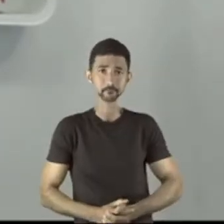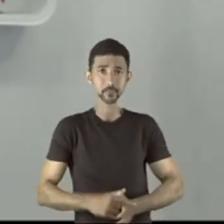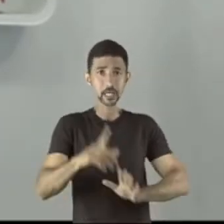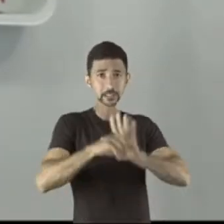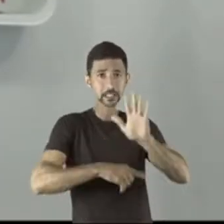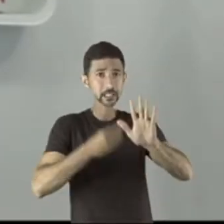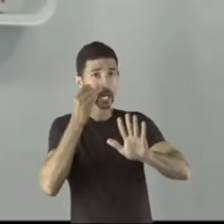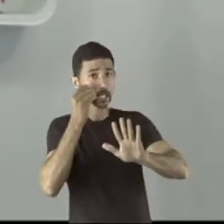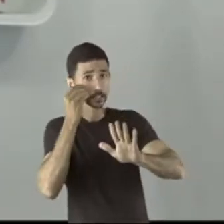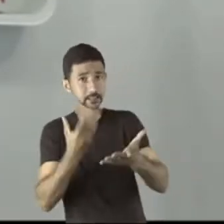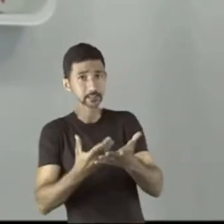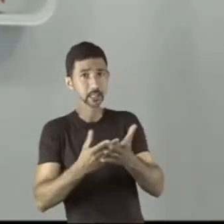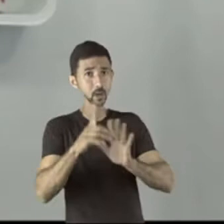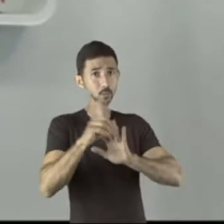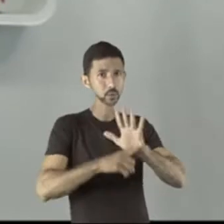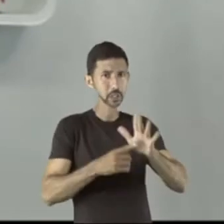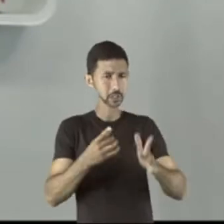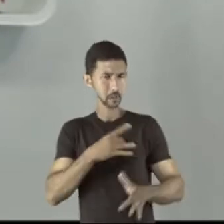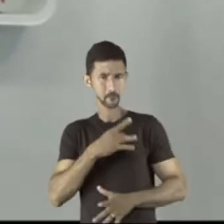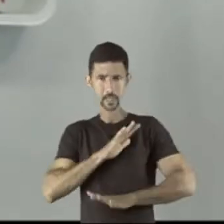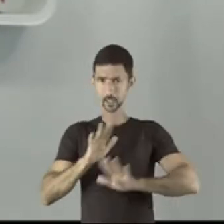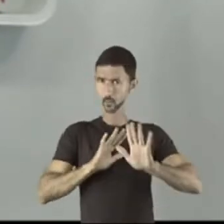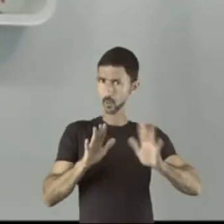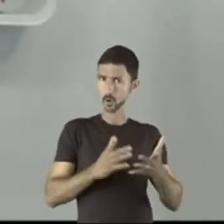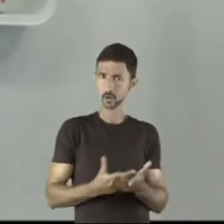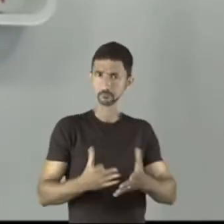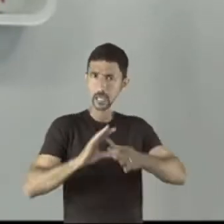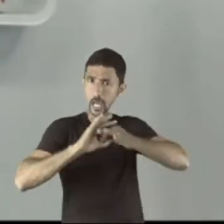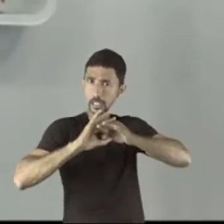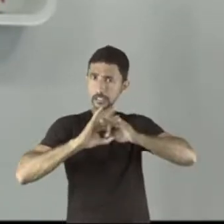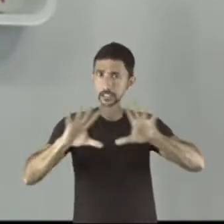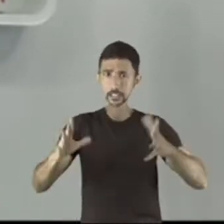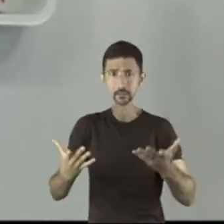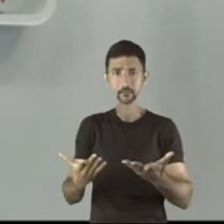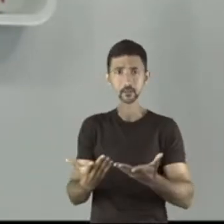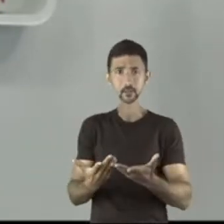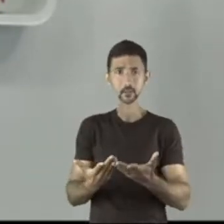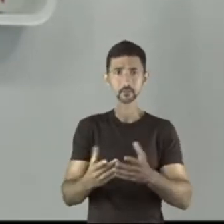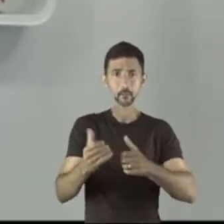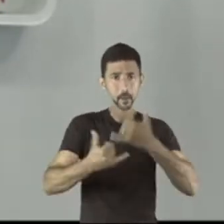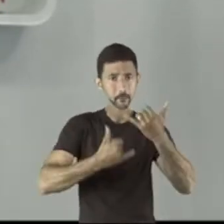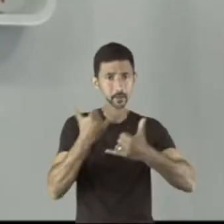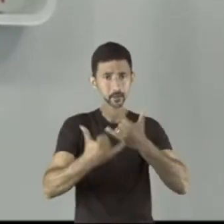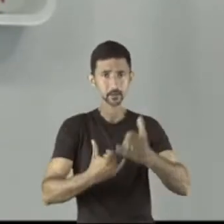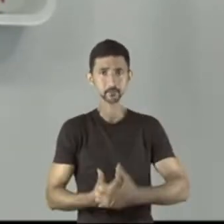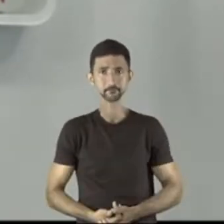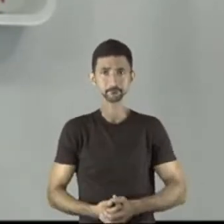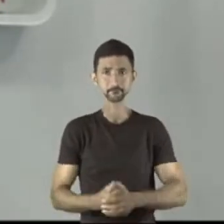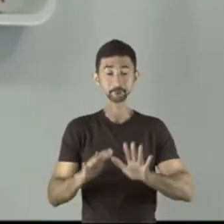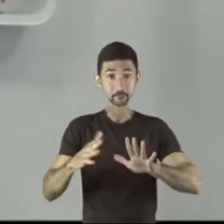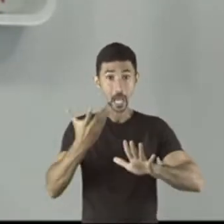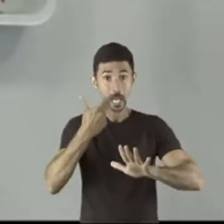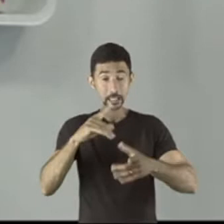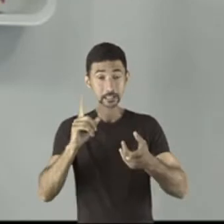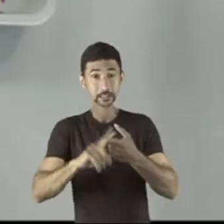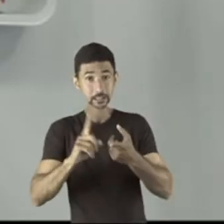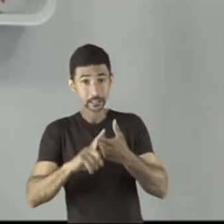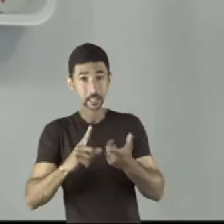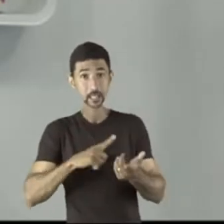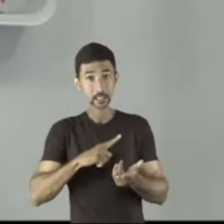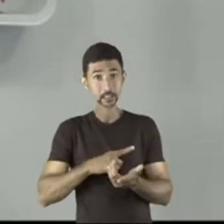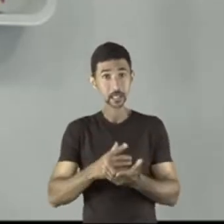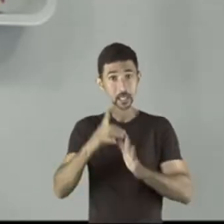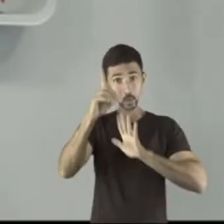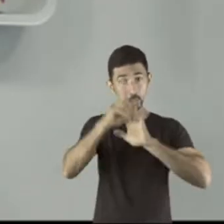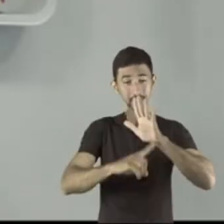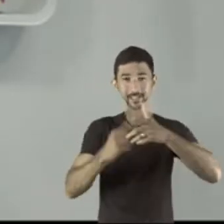à atenção, tem direito a não ter medo, tem direito a livre e a pão, tem direito a ter brinquedo. Mas criança também tem